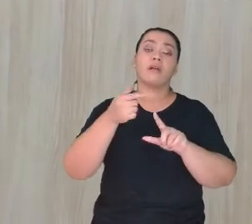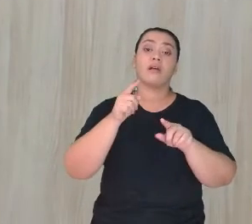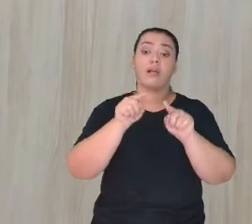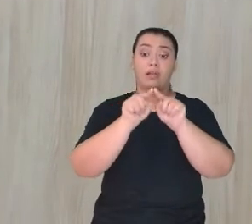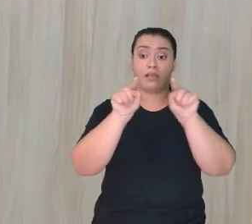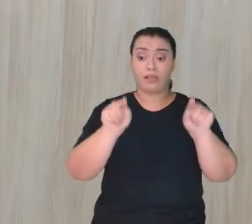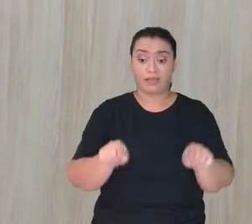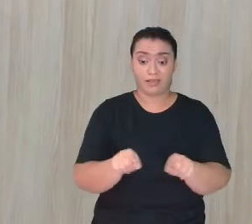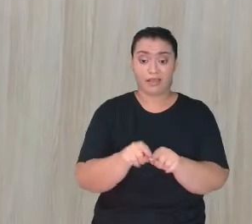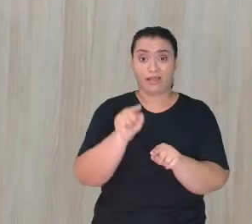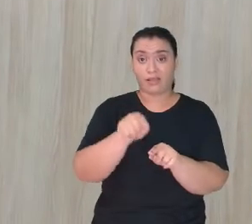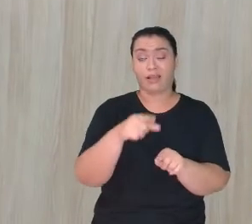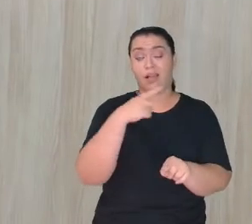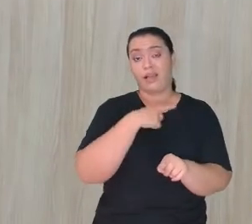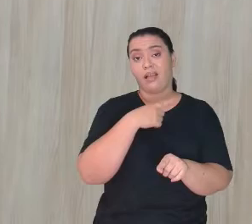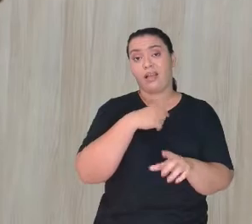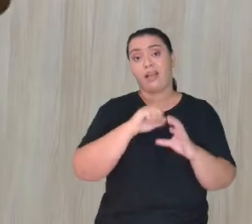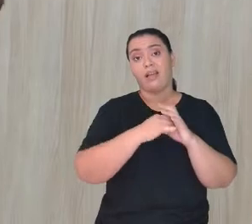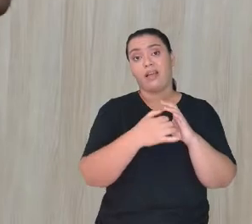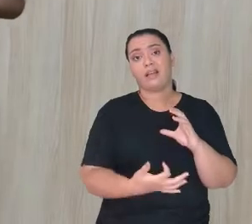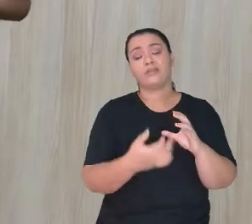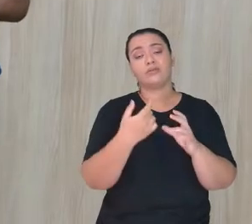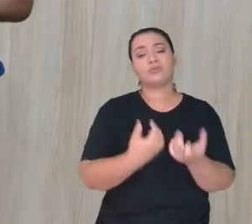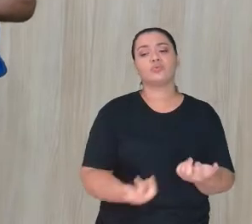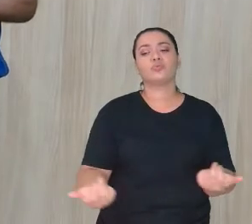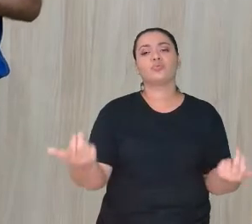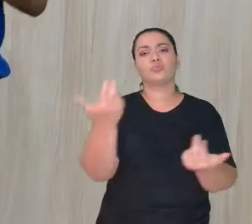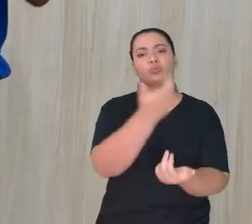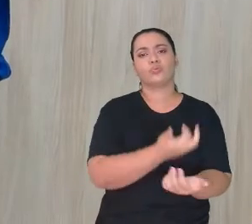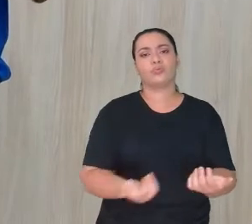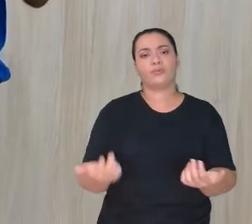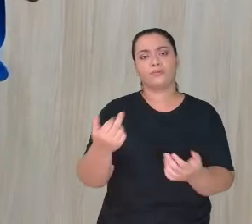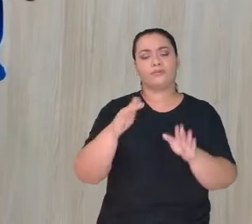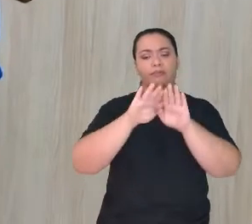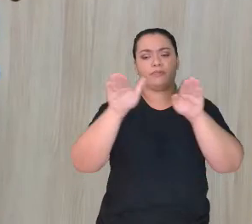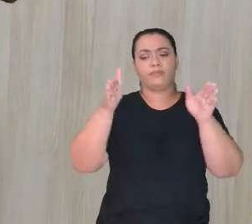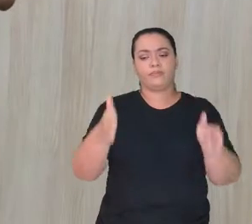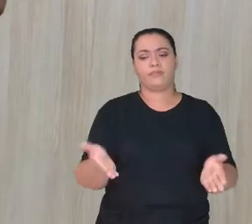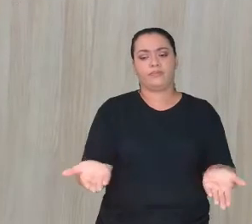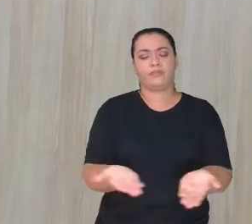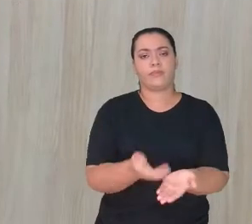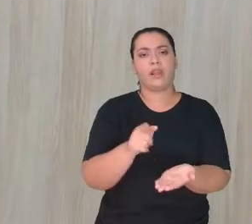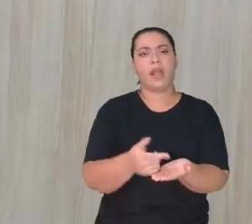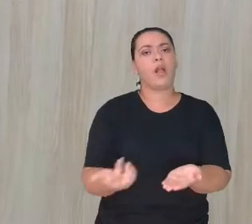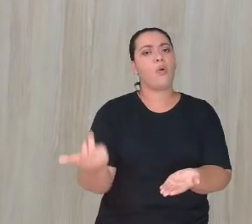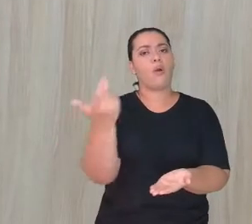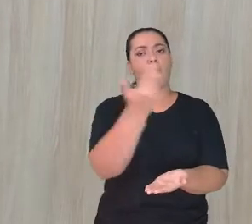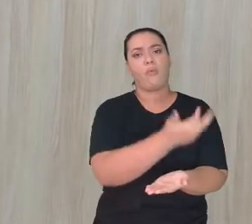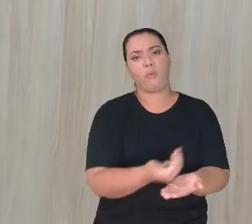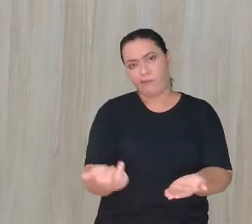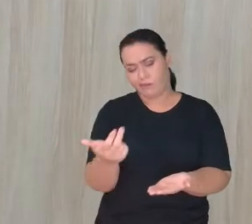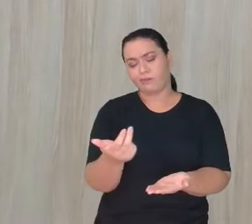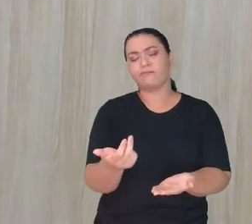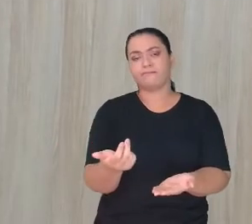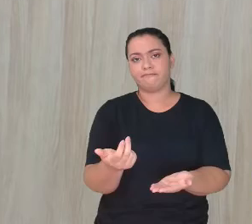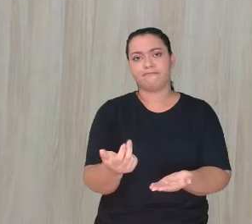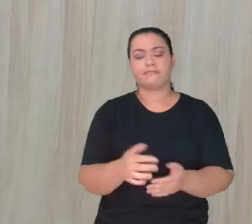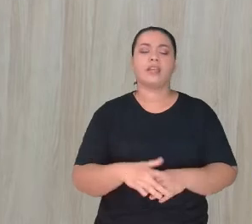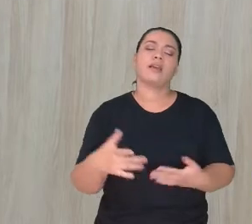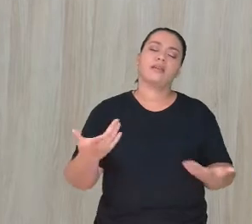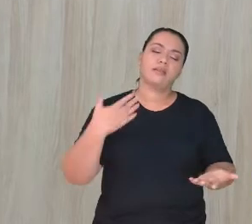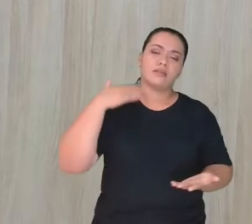uma característica que é todos os lados são semelhantes. Todos os lados são iguais, né? Então, você sabe que